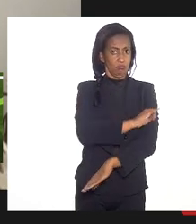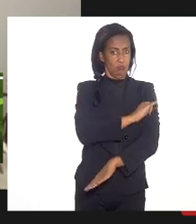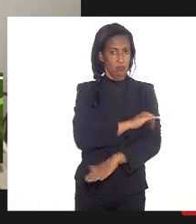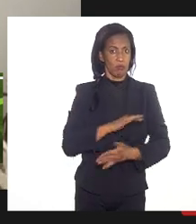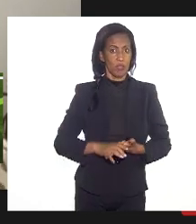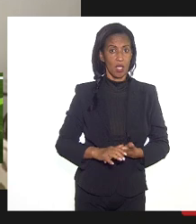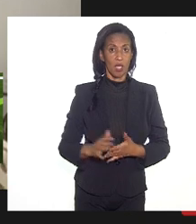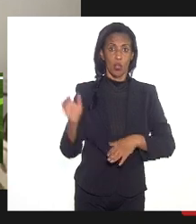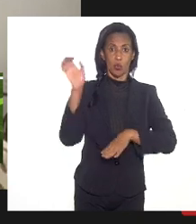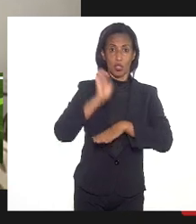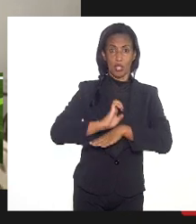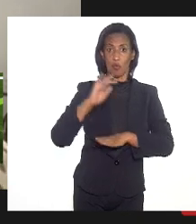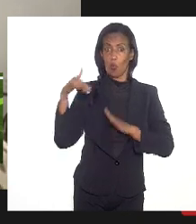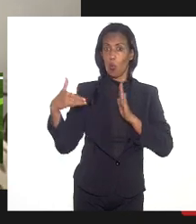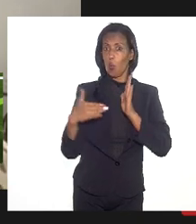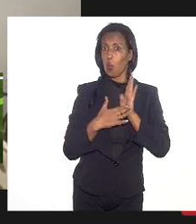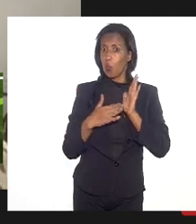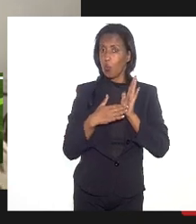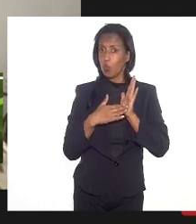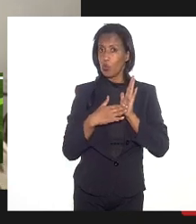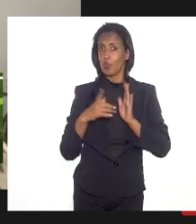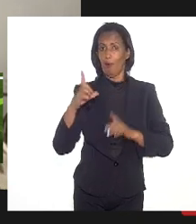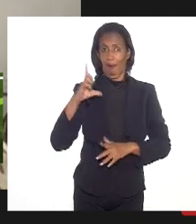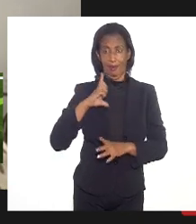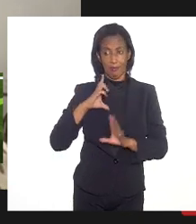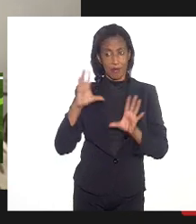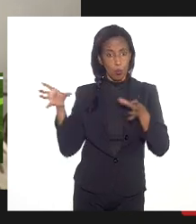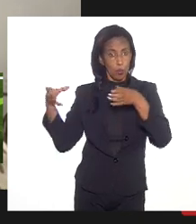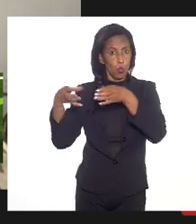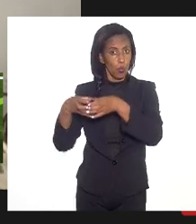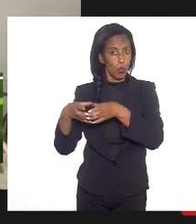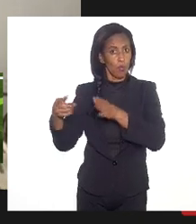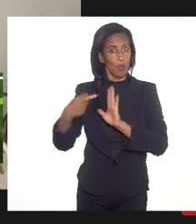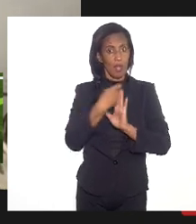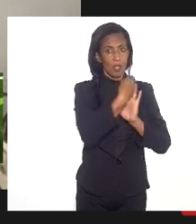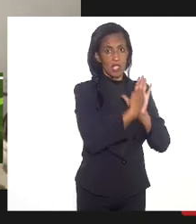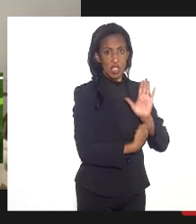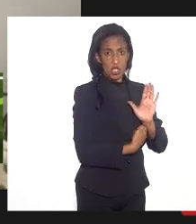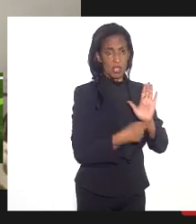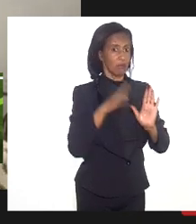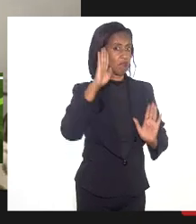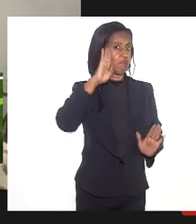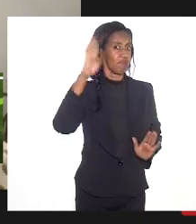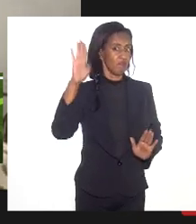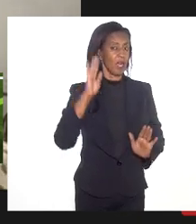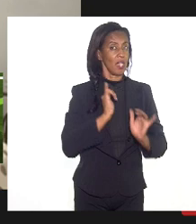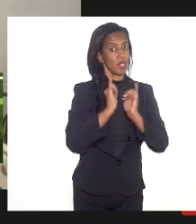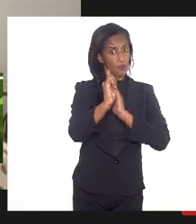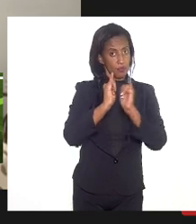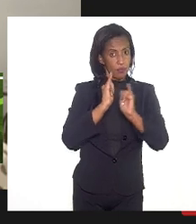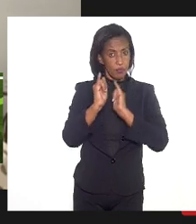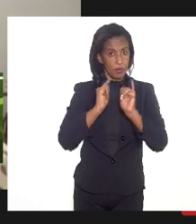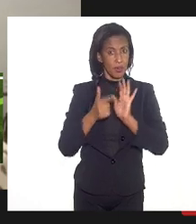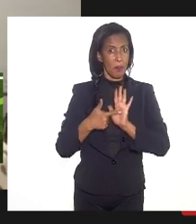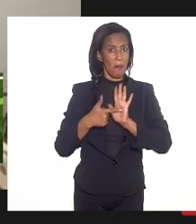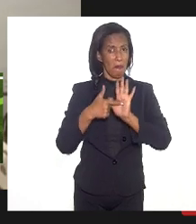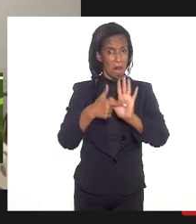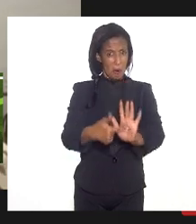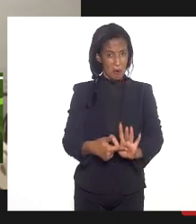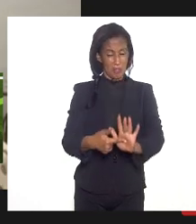do Brasil a incluírem os quilombolas na lista de prioridades. Os dados demonstram o tamanho